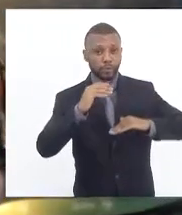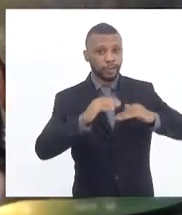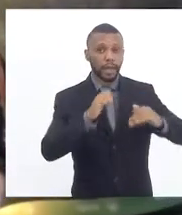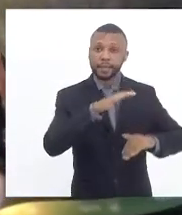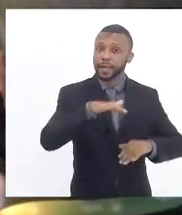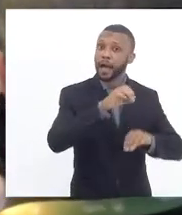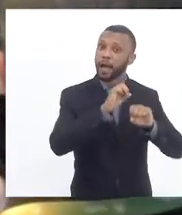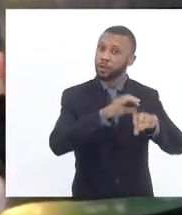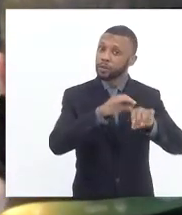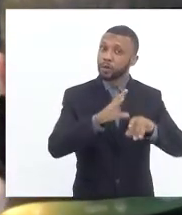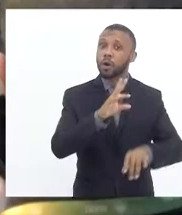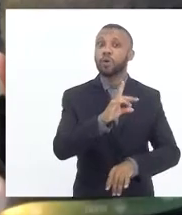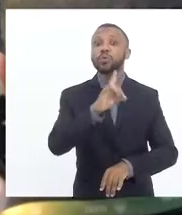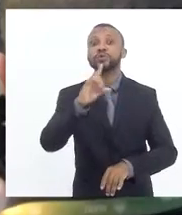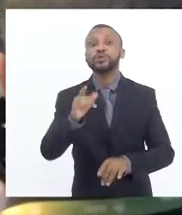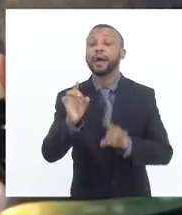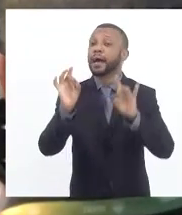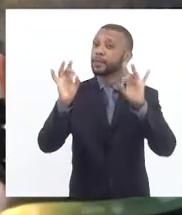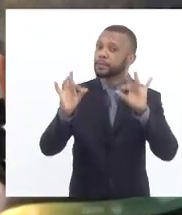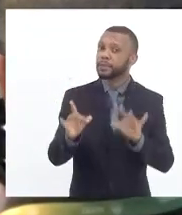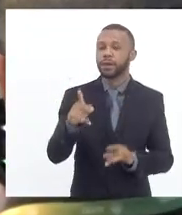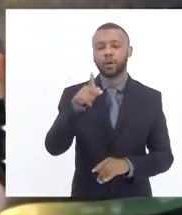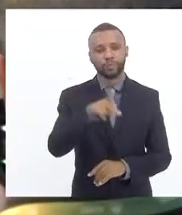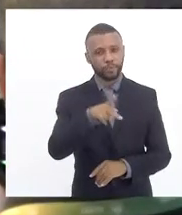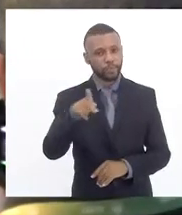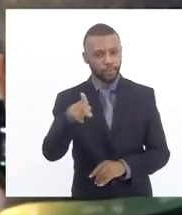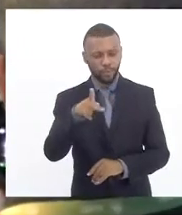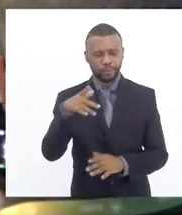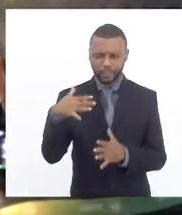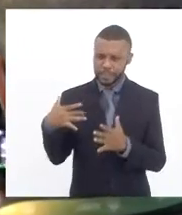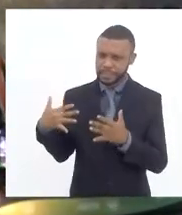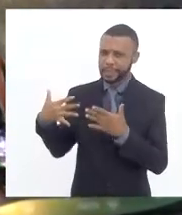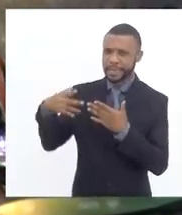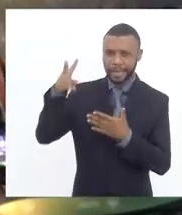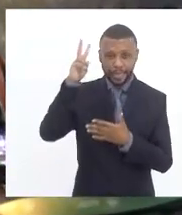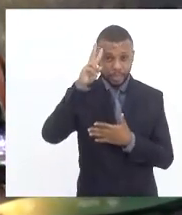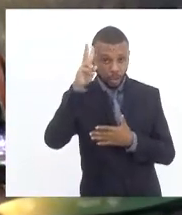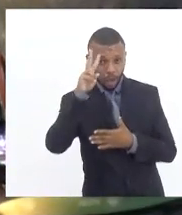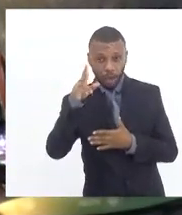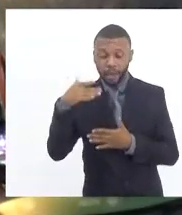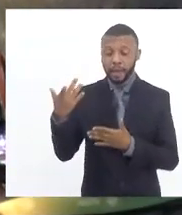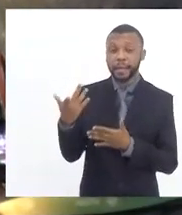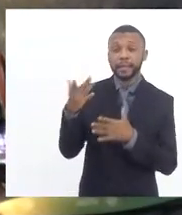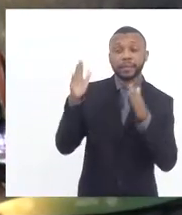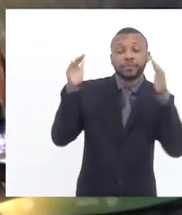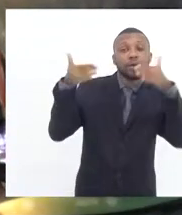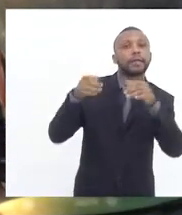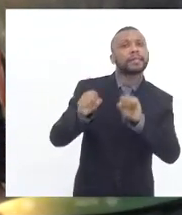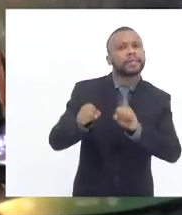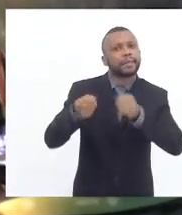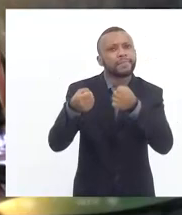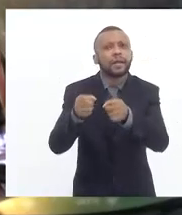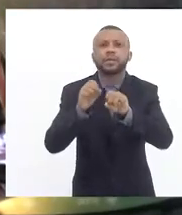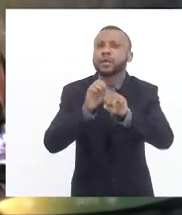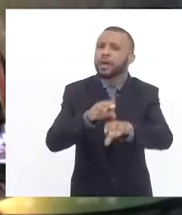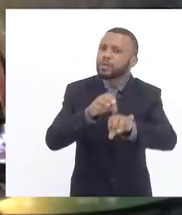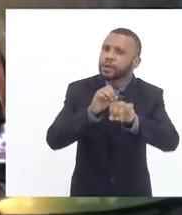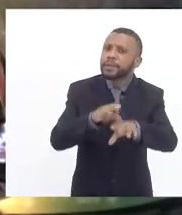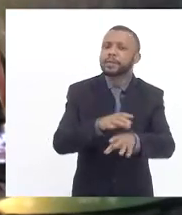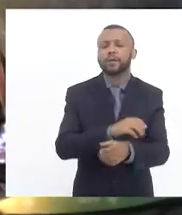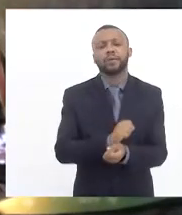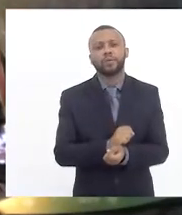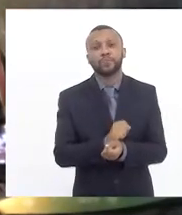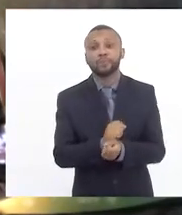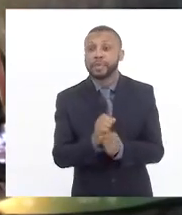é o dia do professor historicamente e nesse dia muita gente vai falar que defende a educação que